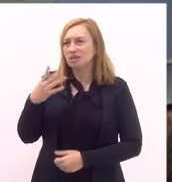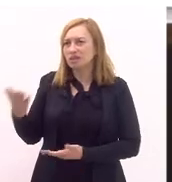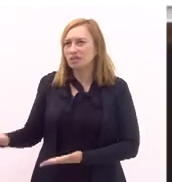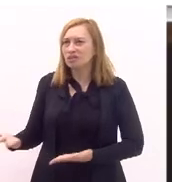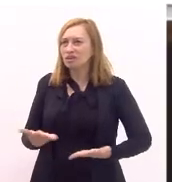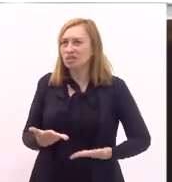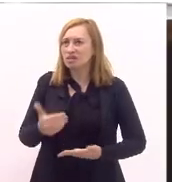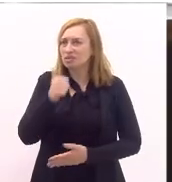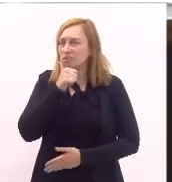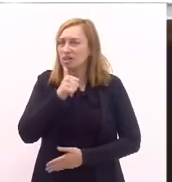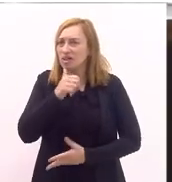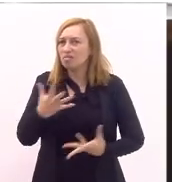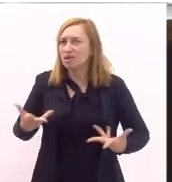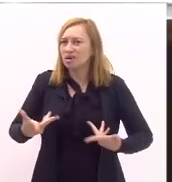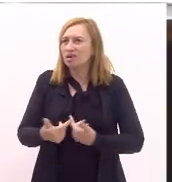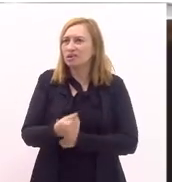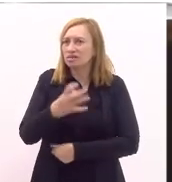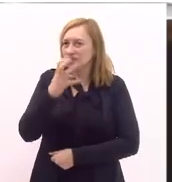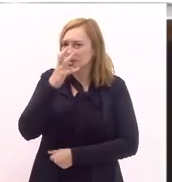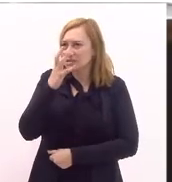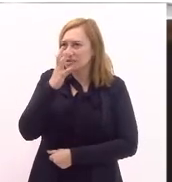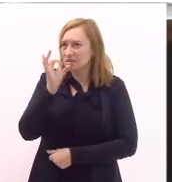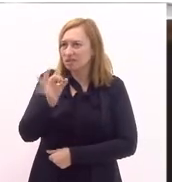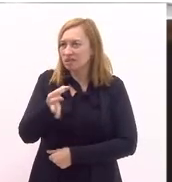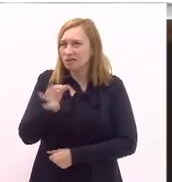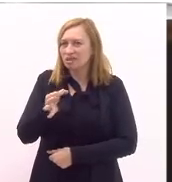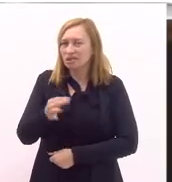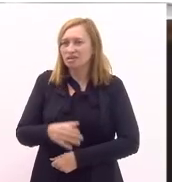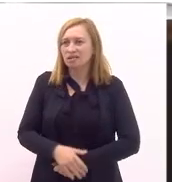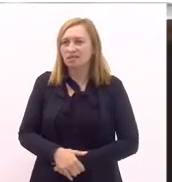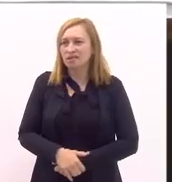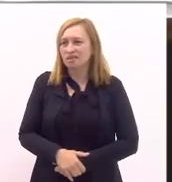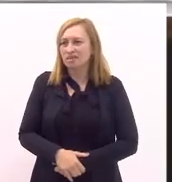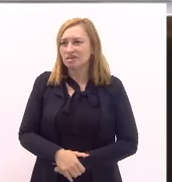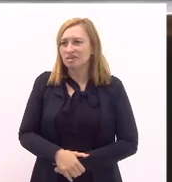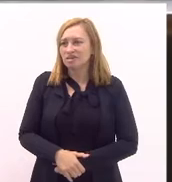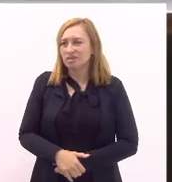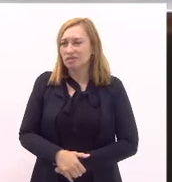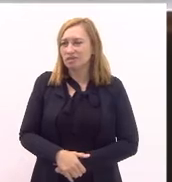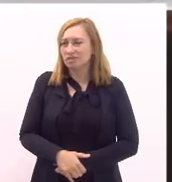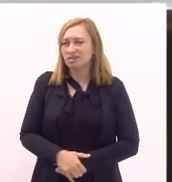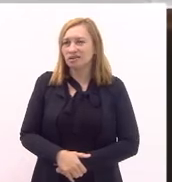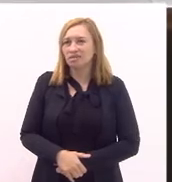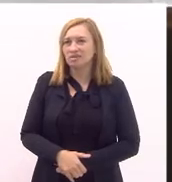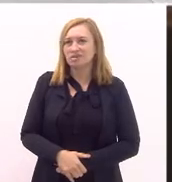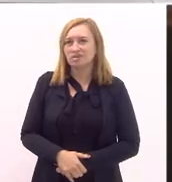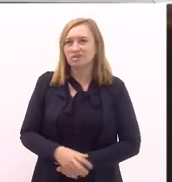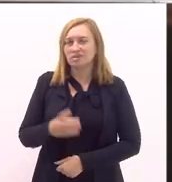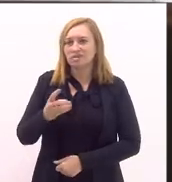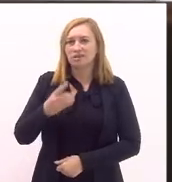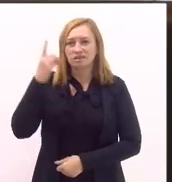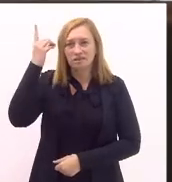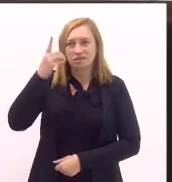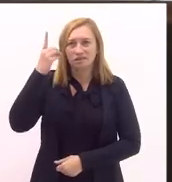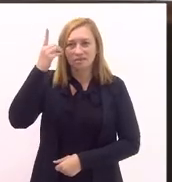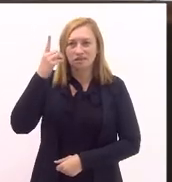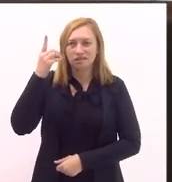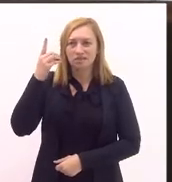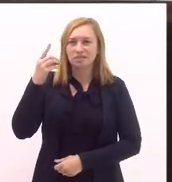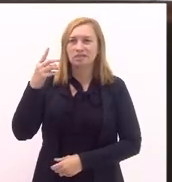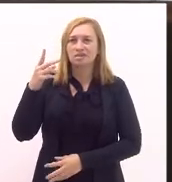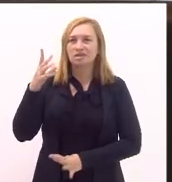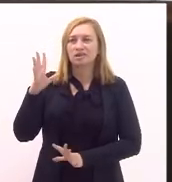incrível que eu admiro imensamente é uma das melhores parlamentares que nós temos hoje na Câmara de